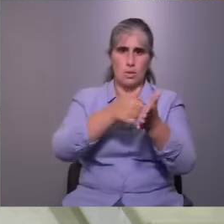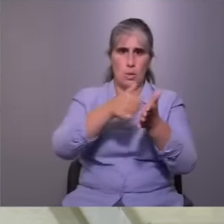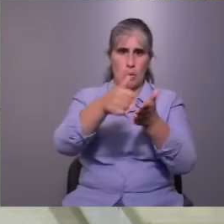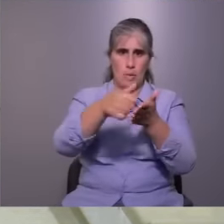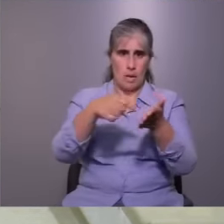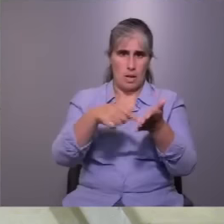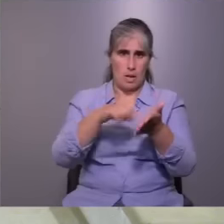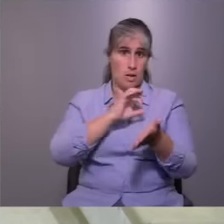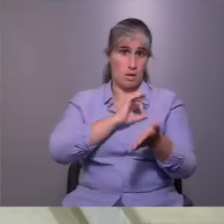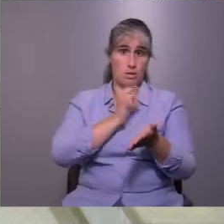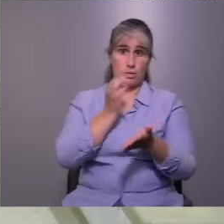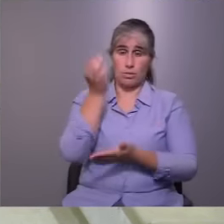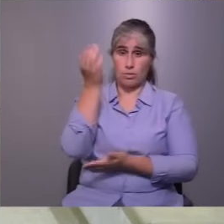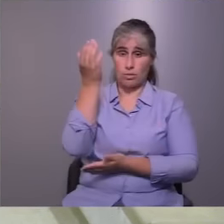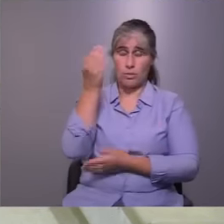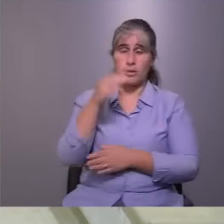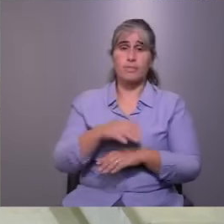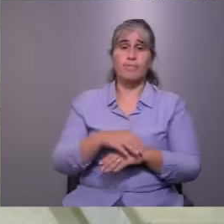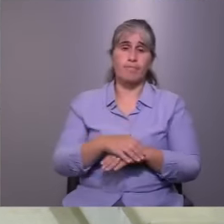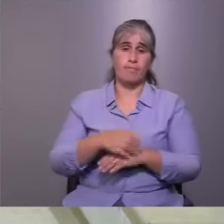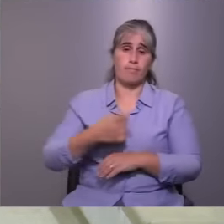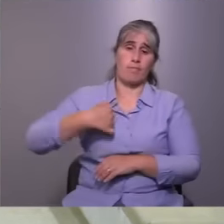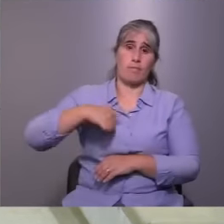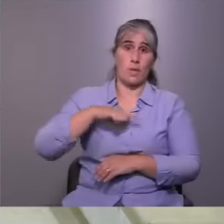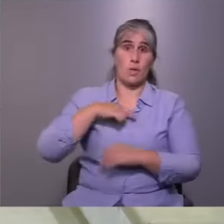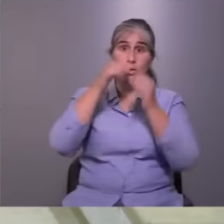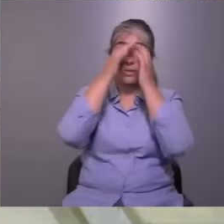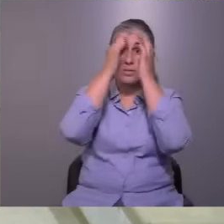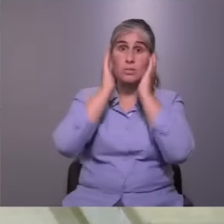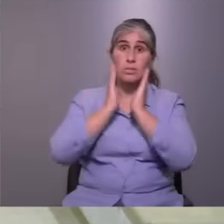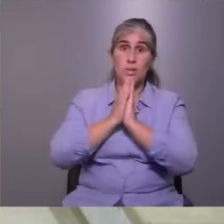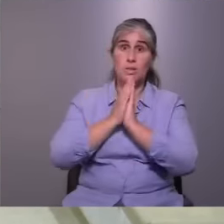momento em que proclamaremos solenemente a